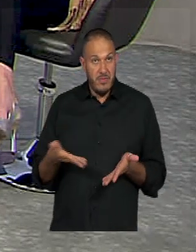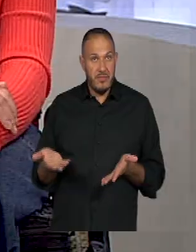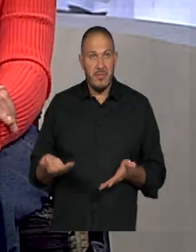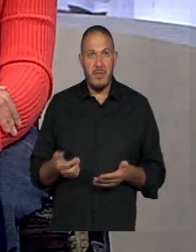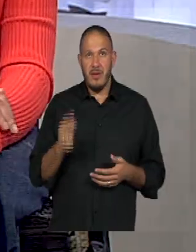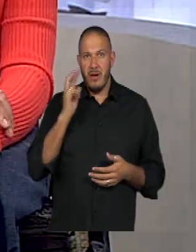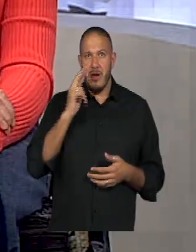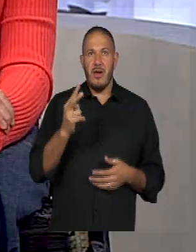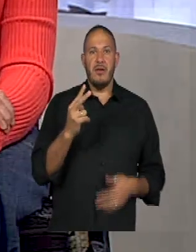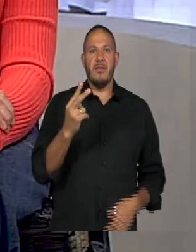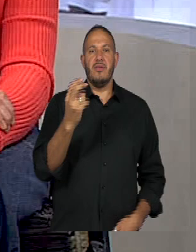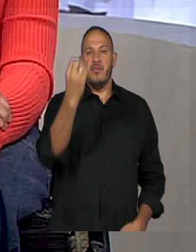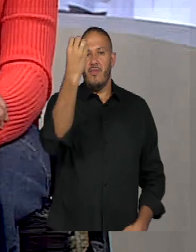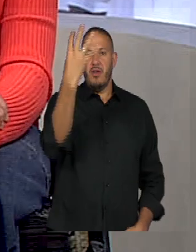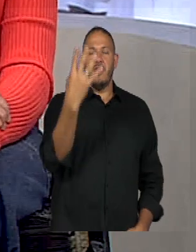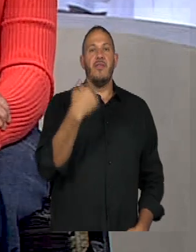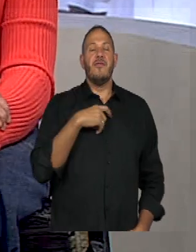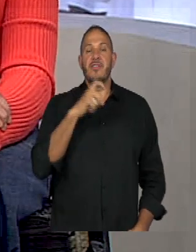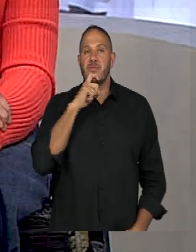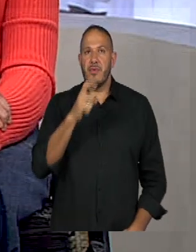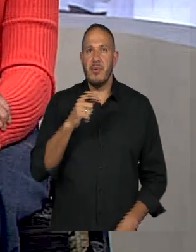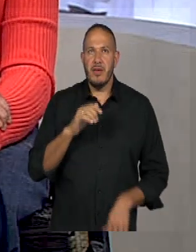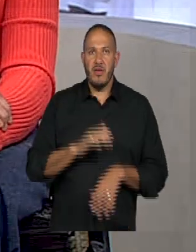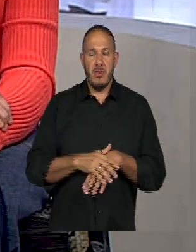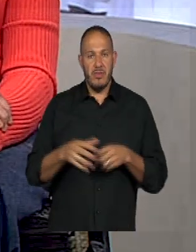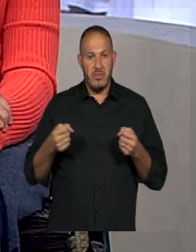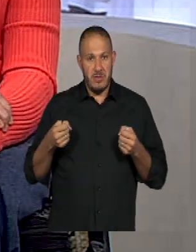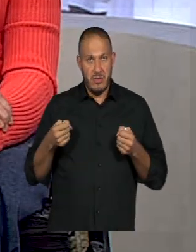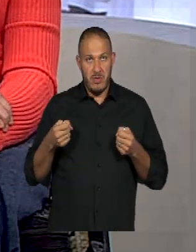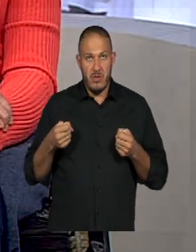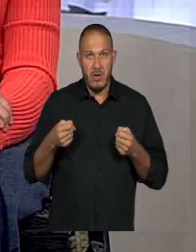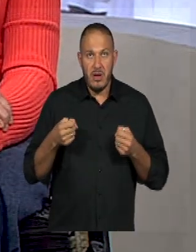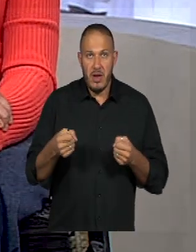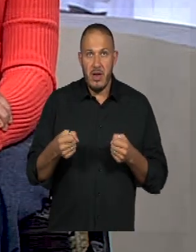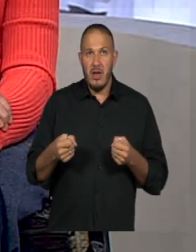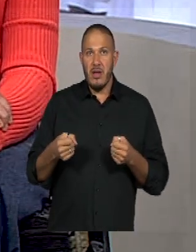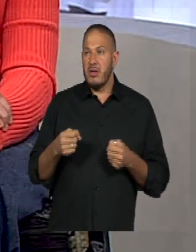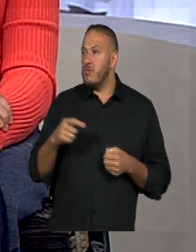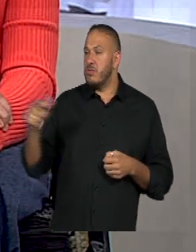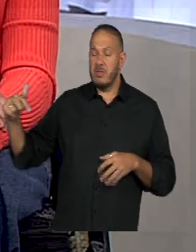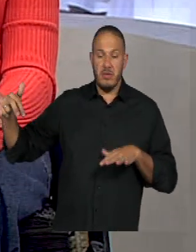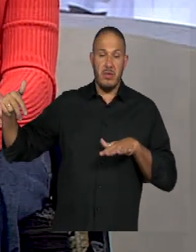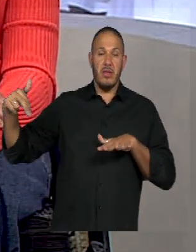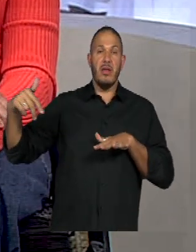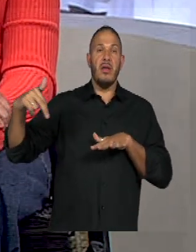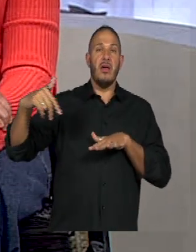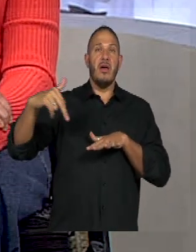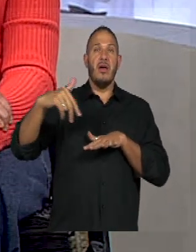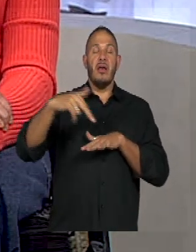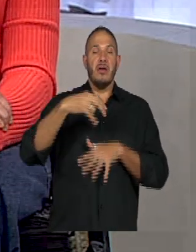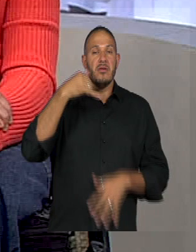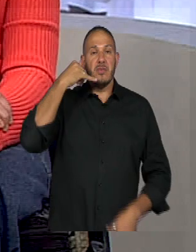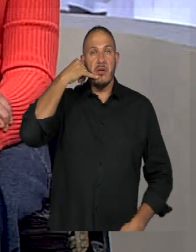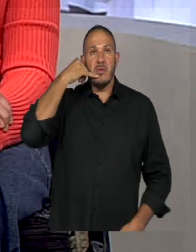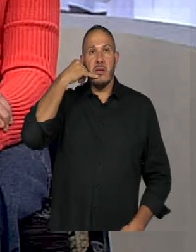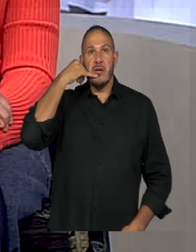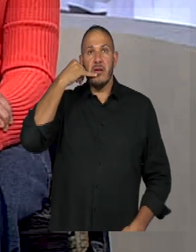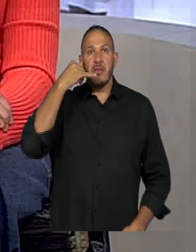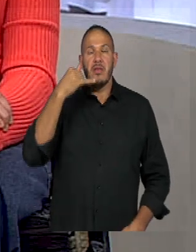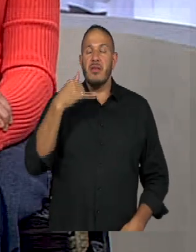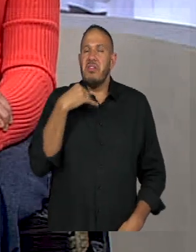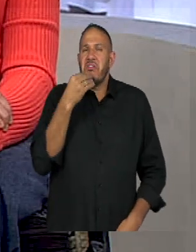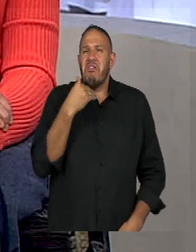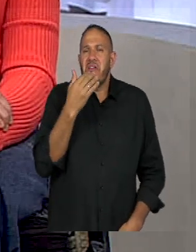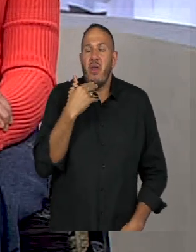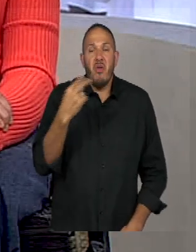o farol abriu para mim. Na hora que eu fui arrancar com o carro, saiu um pedestre atravessando na faixa com o celular. Assim, ele não olhou